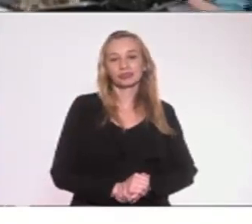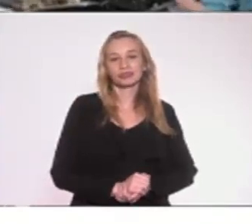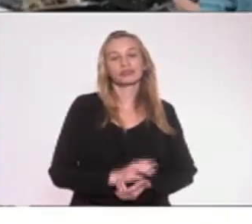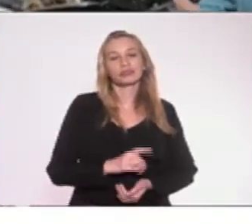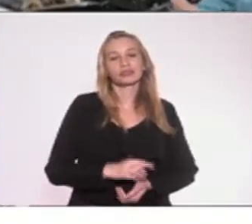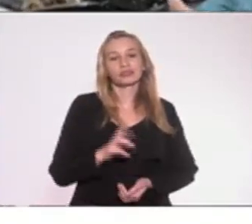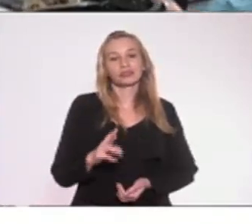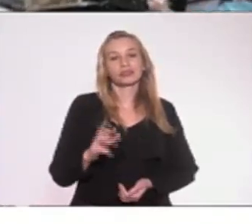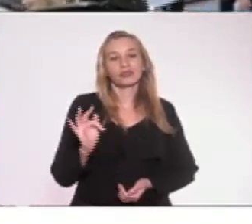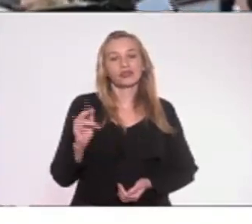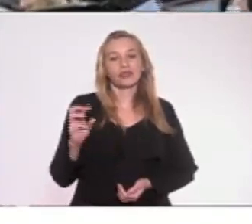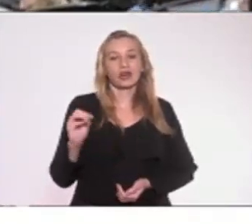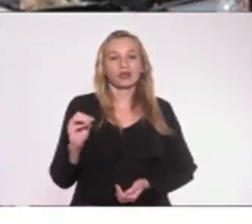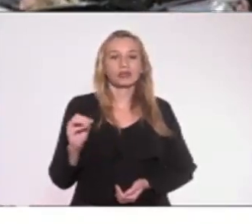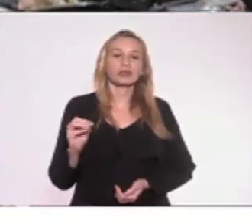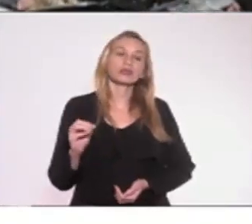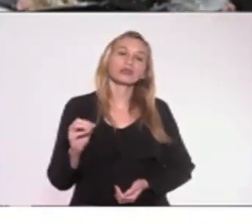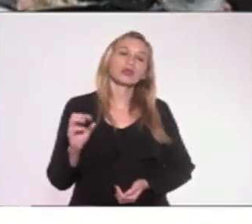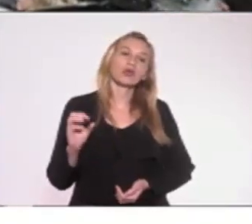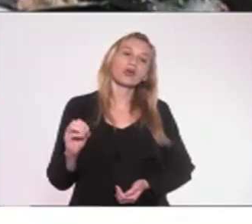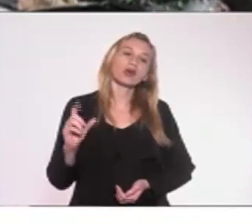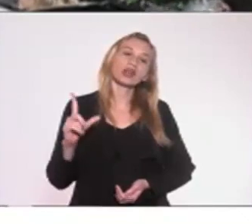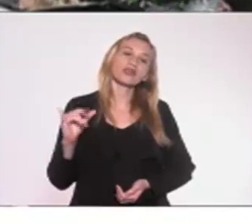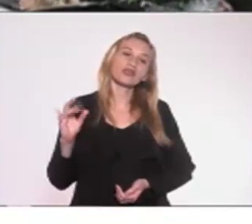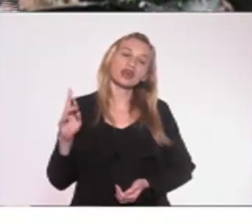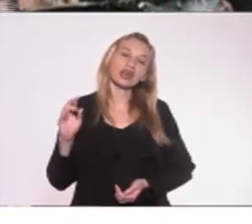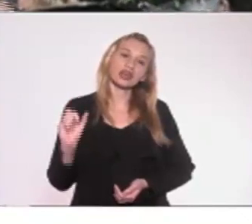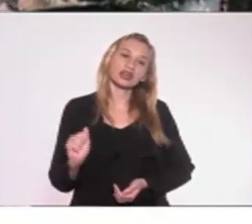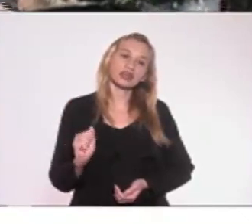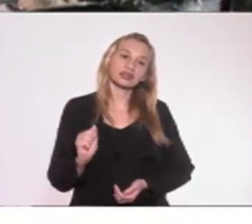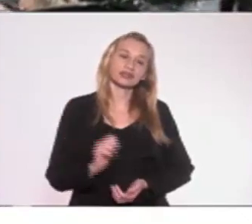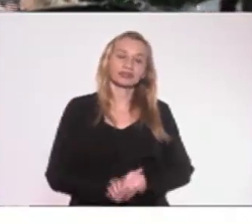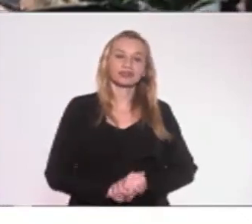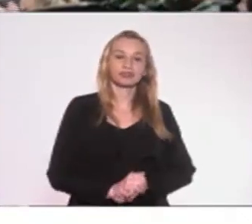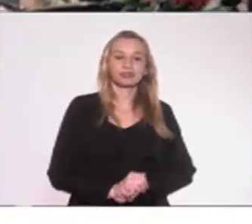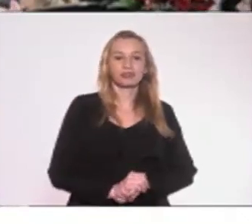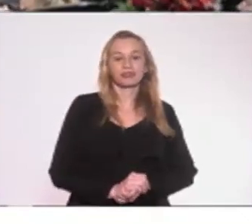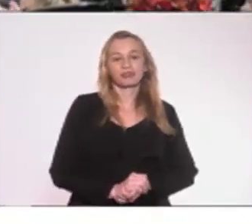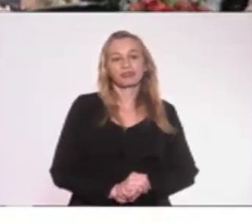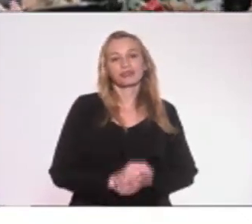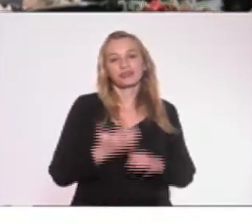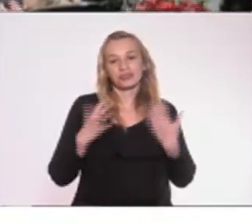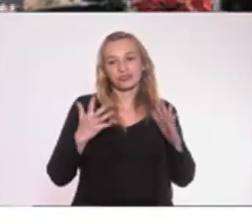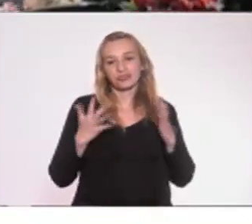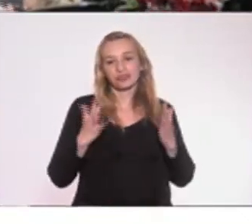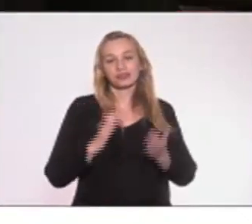Doutor Fábio de Oliveira Baruque, que é o staff da Polícia Civil atualmente.